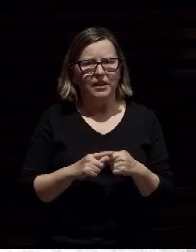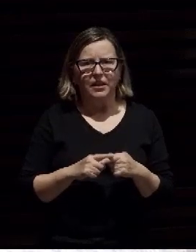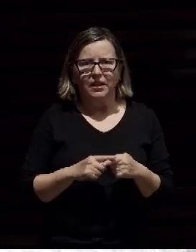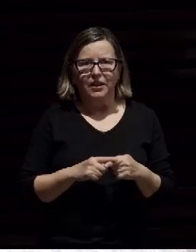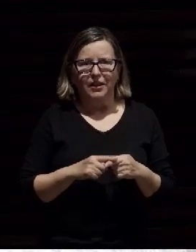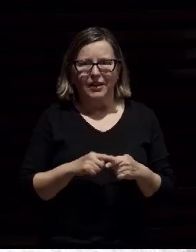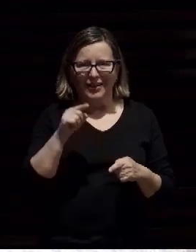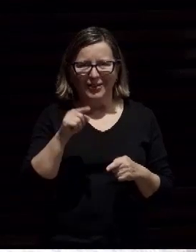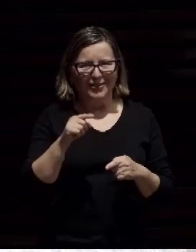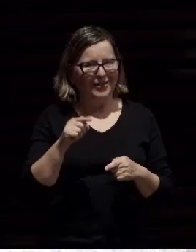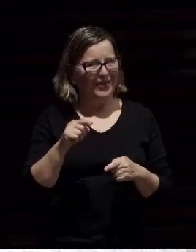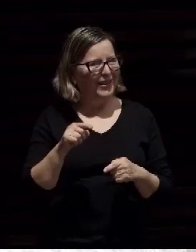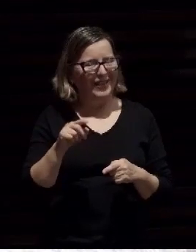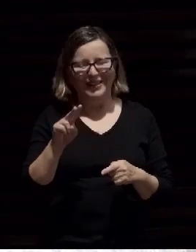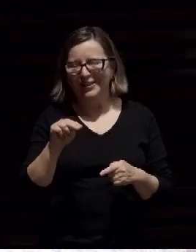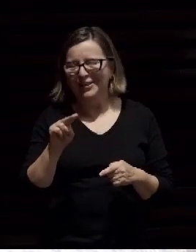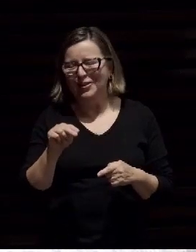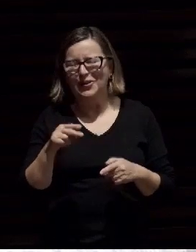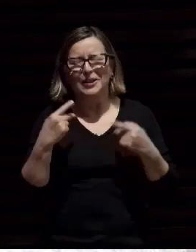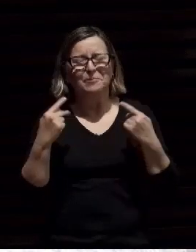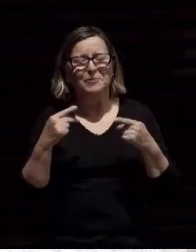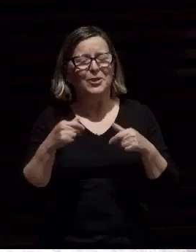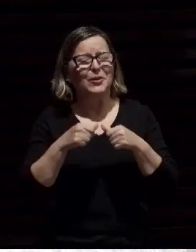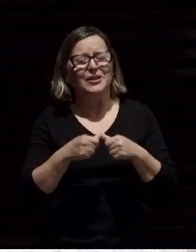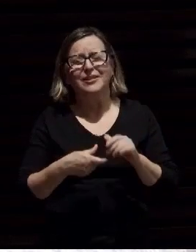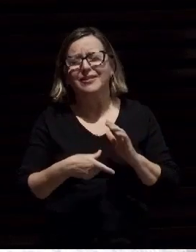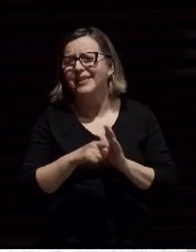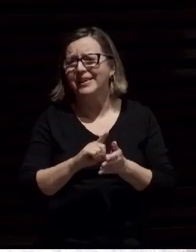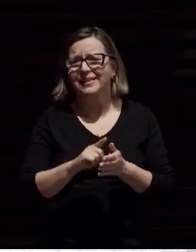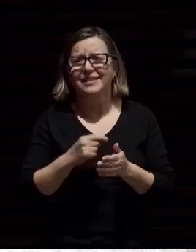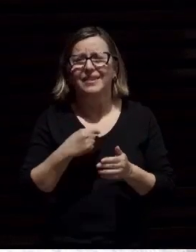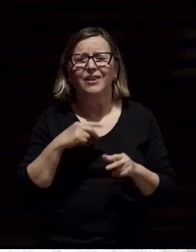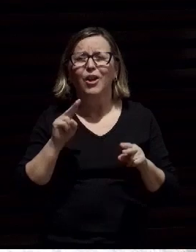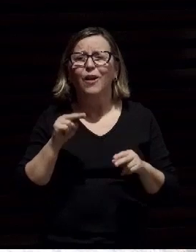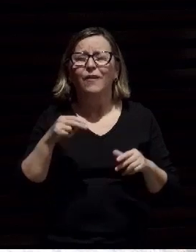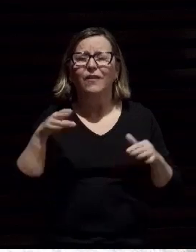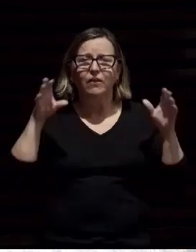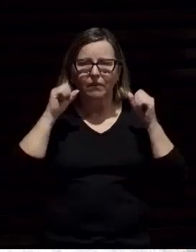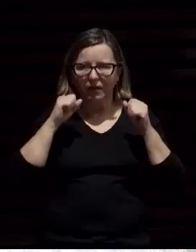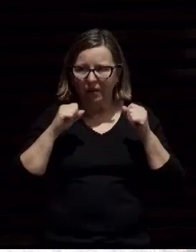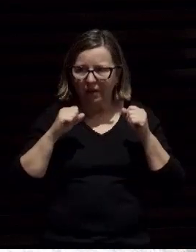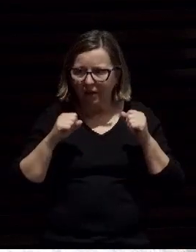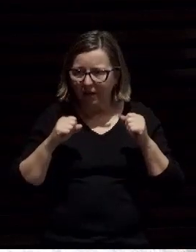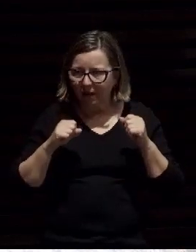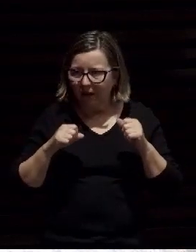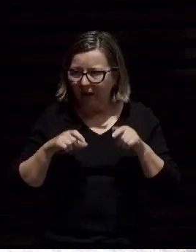ouvi. Eu disse: ai. Irmã Benedita,